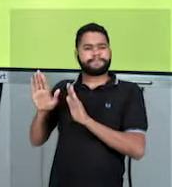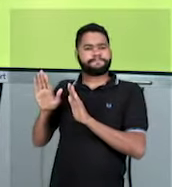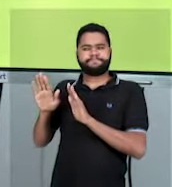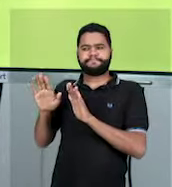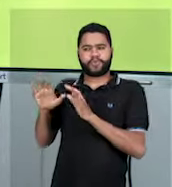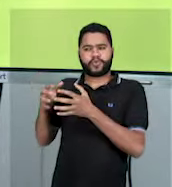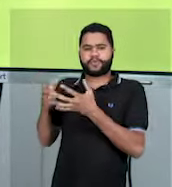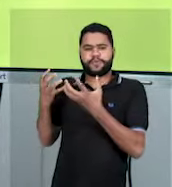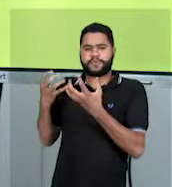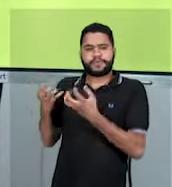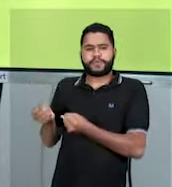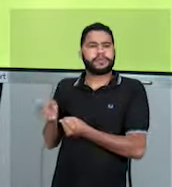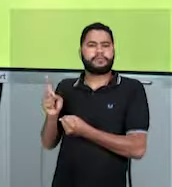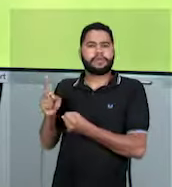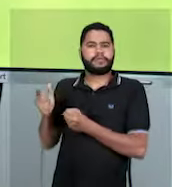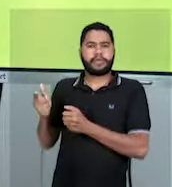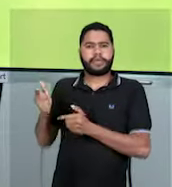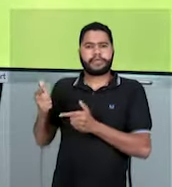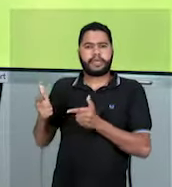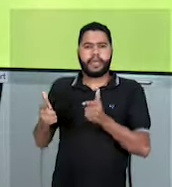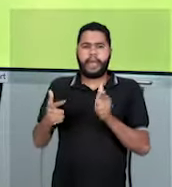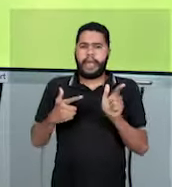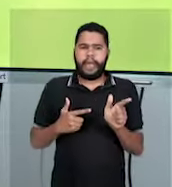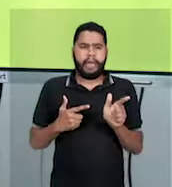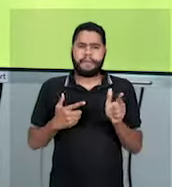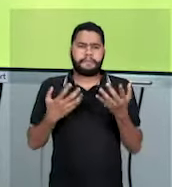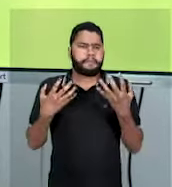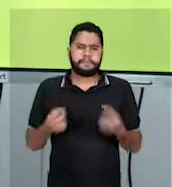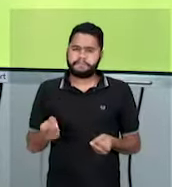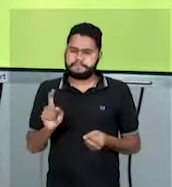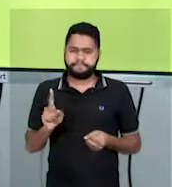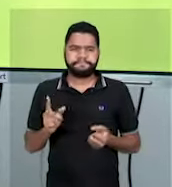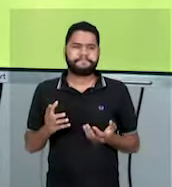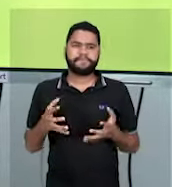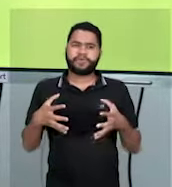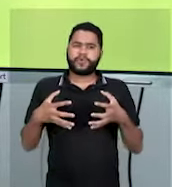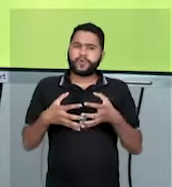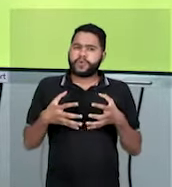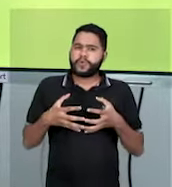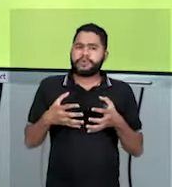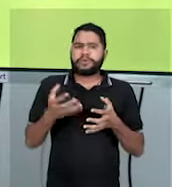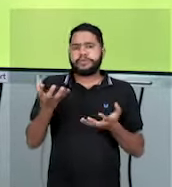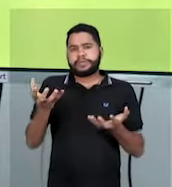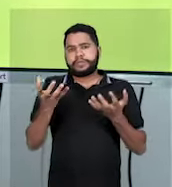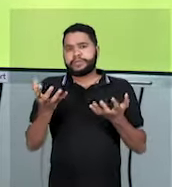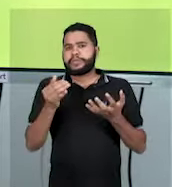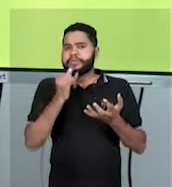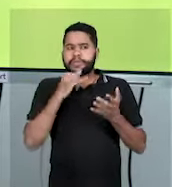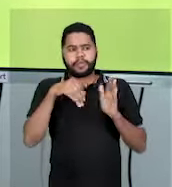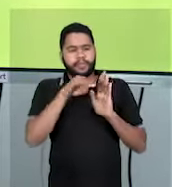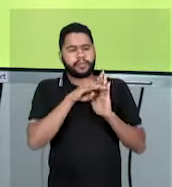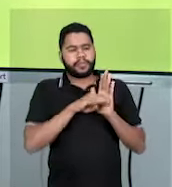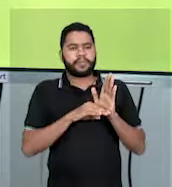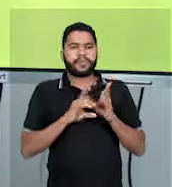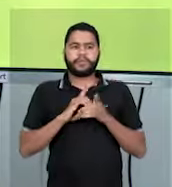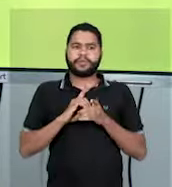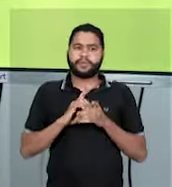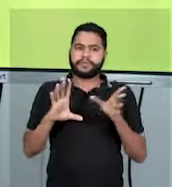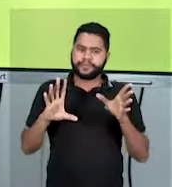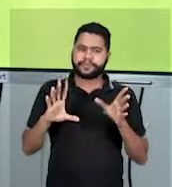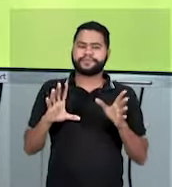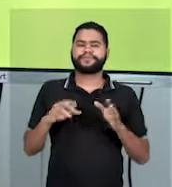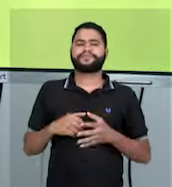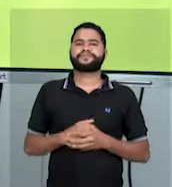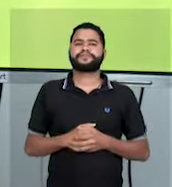grupos revolucionários, né, que buscavam o restabelecimento da democracia, a deposição